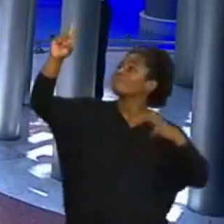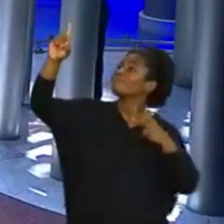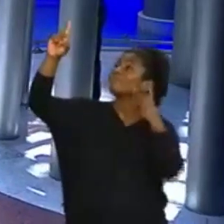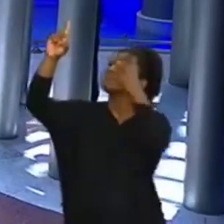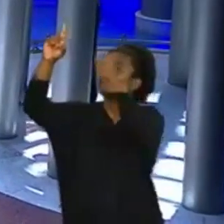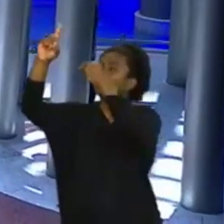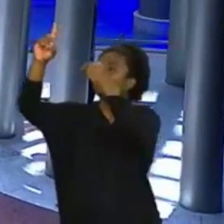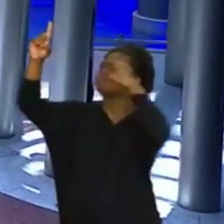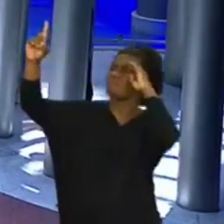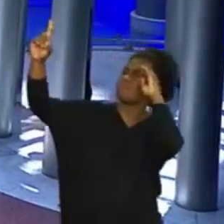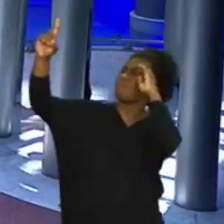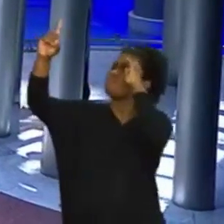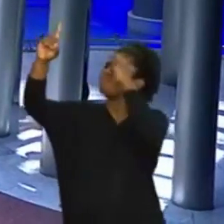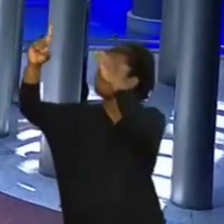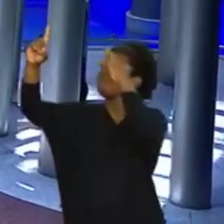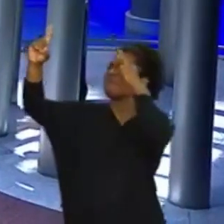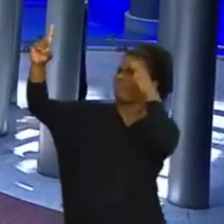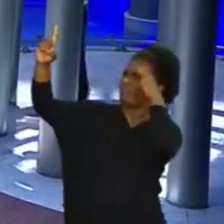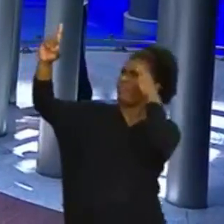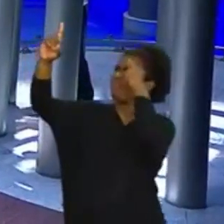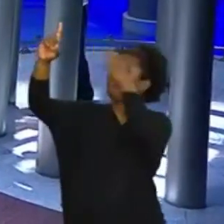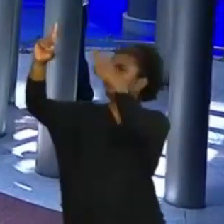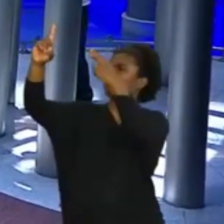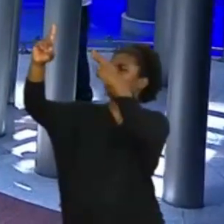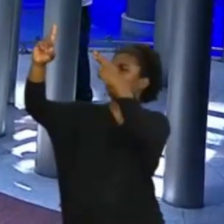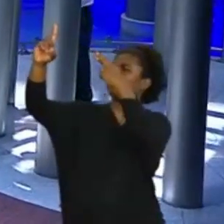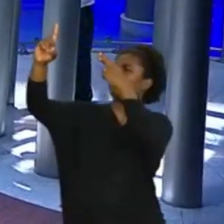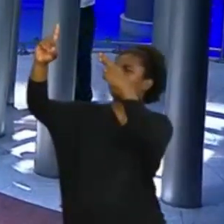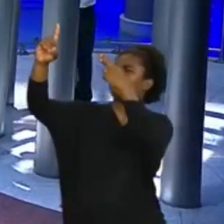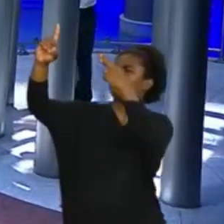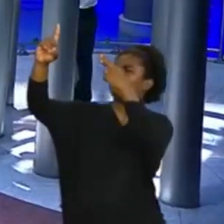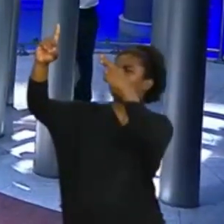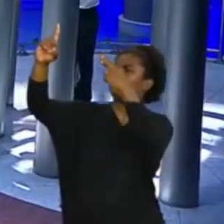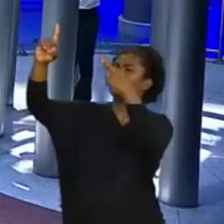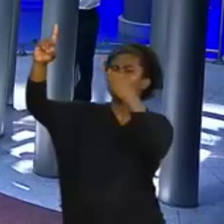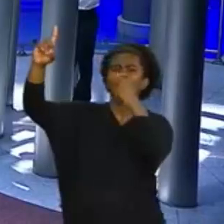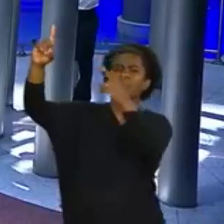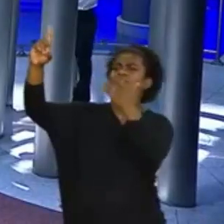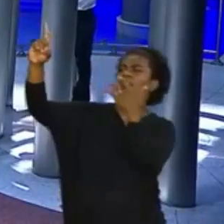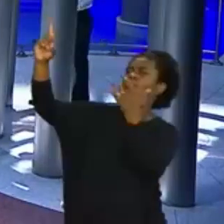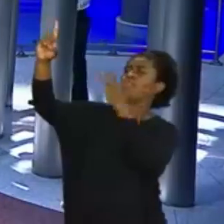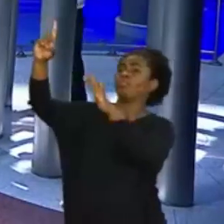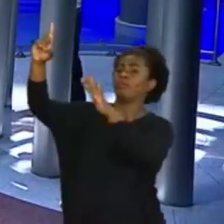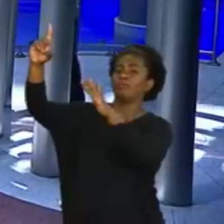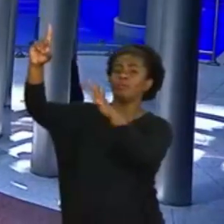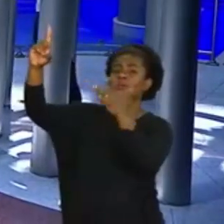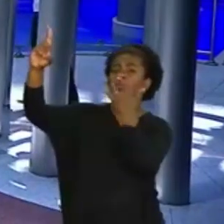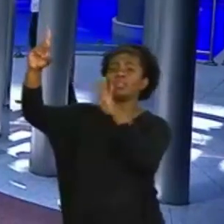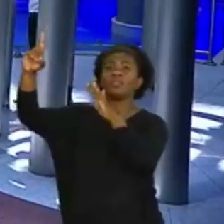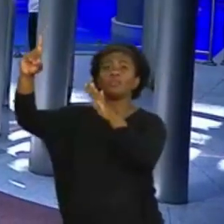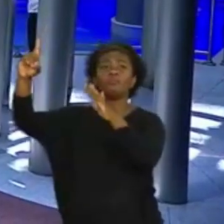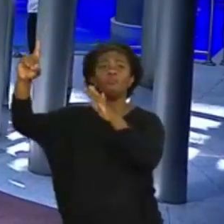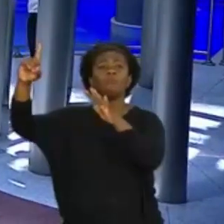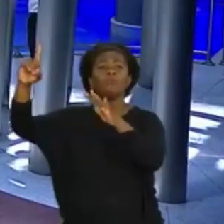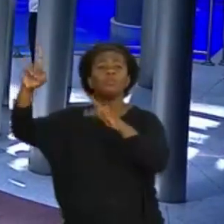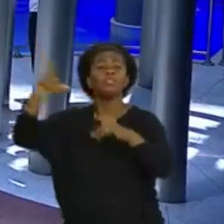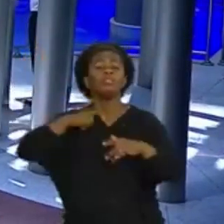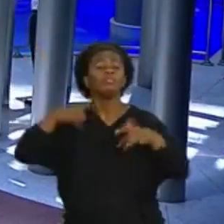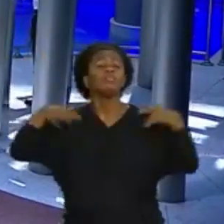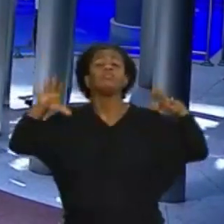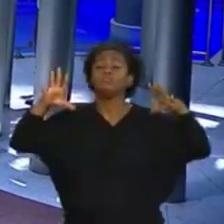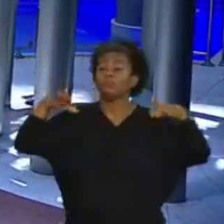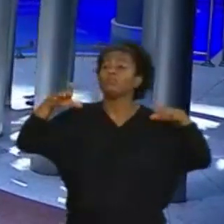ser respeitado, ser temido. Ele é temido na reunião dos anjos.